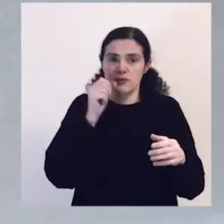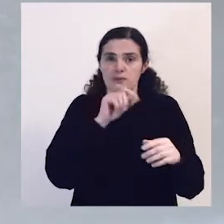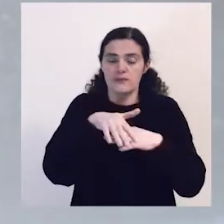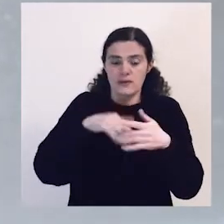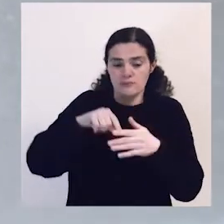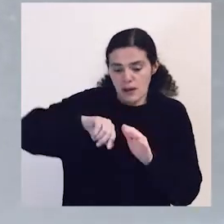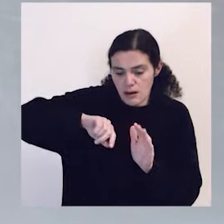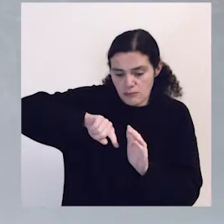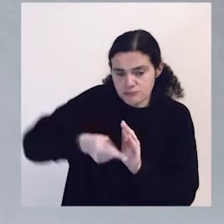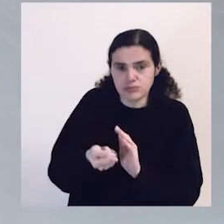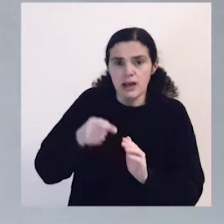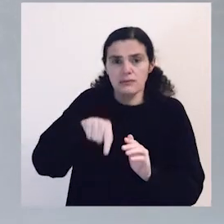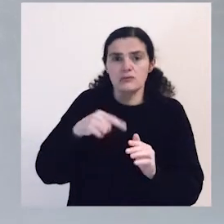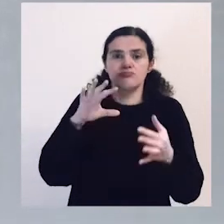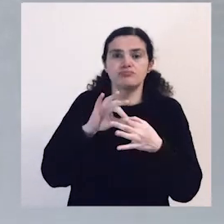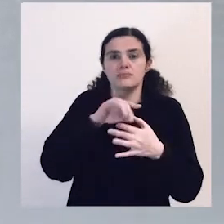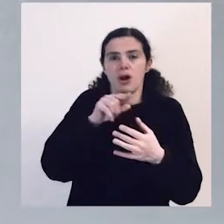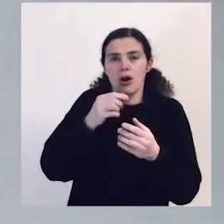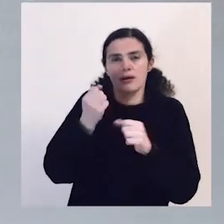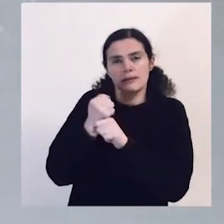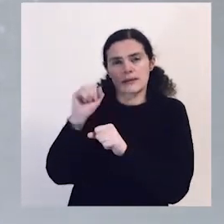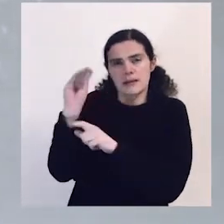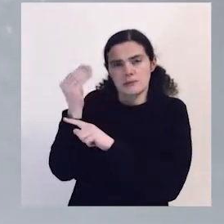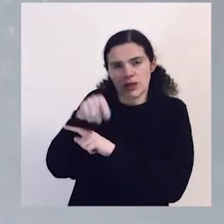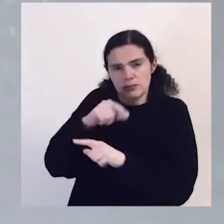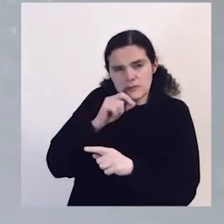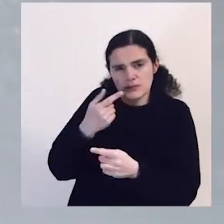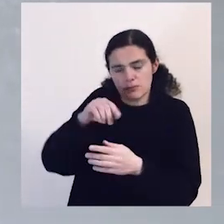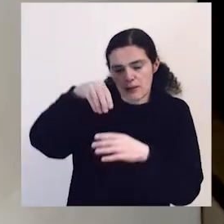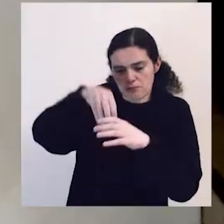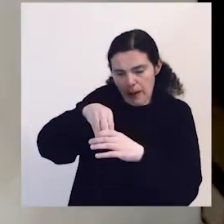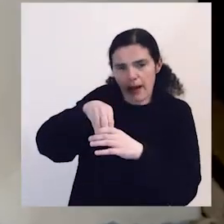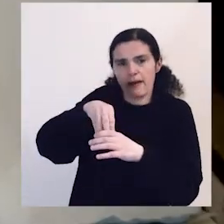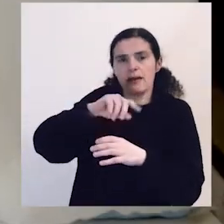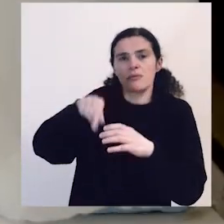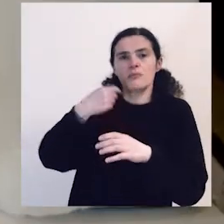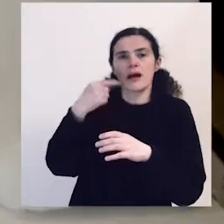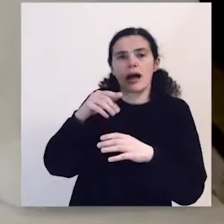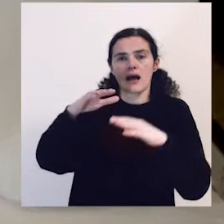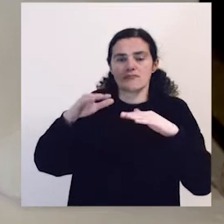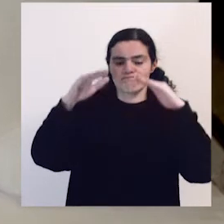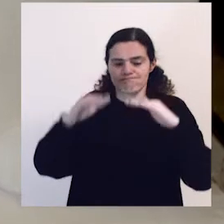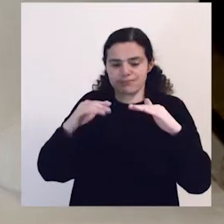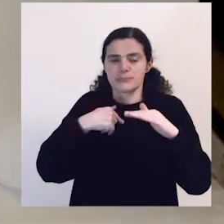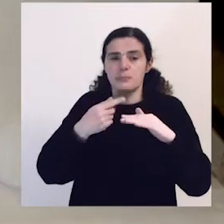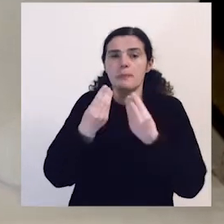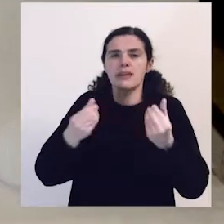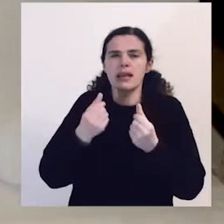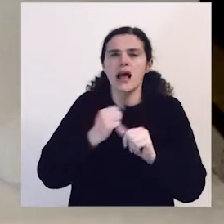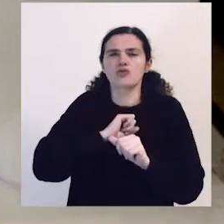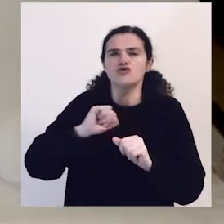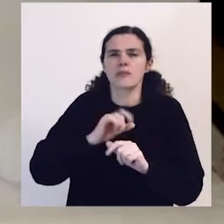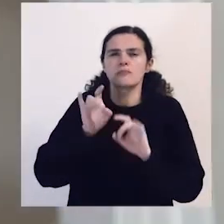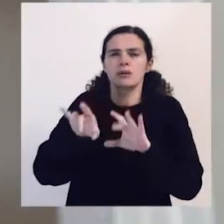negativo da obra na parte inferior, onde a obra vai ficar ligeiramente assente, e depois leva uns travamentos em